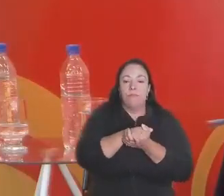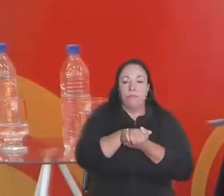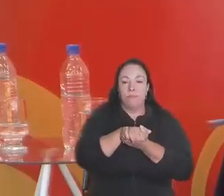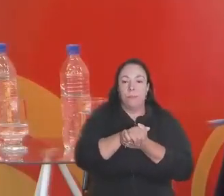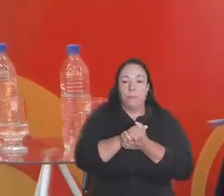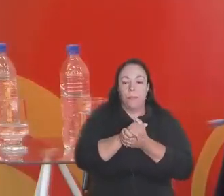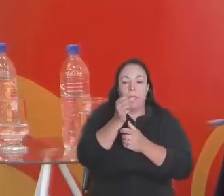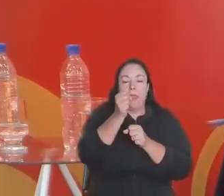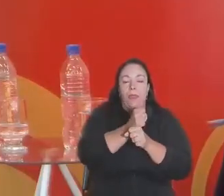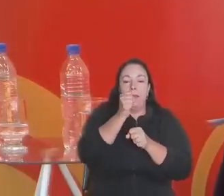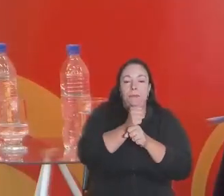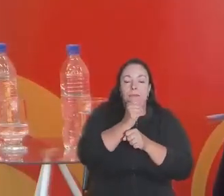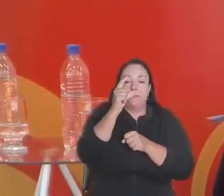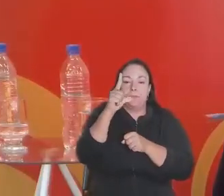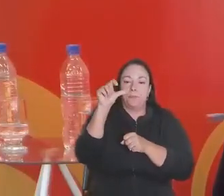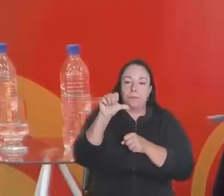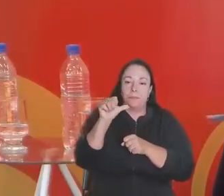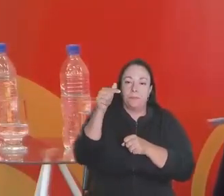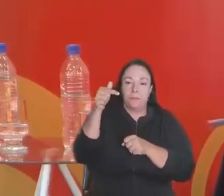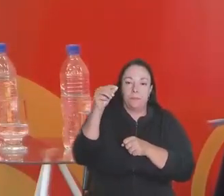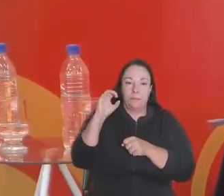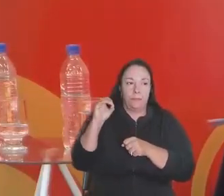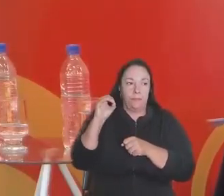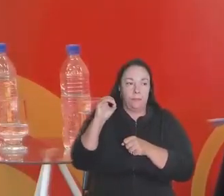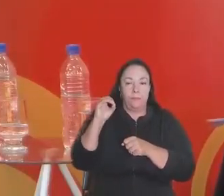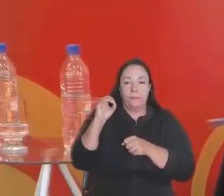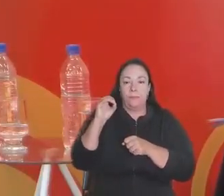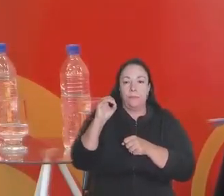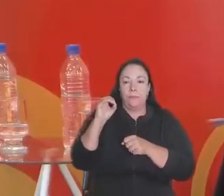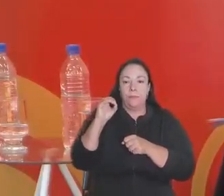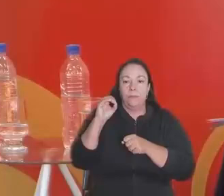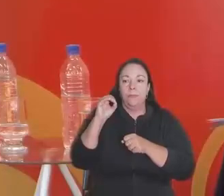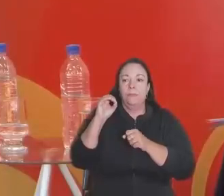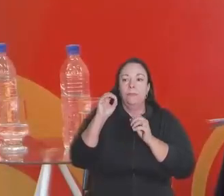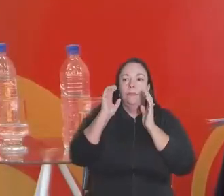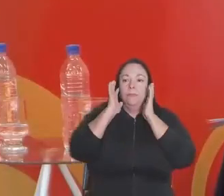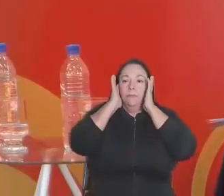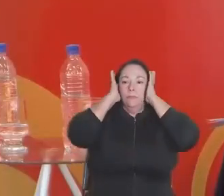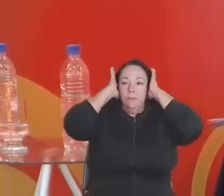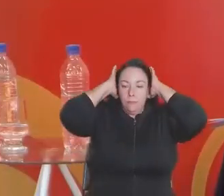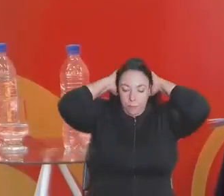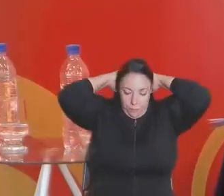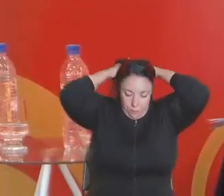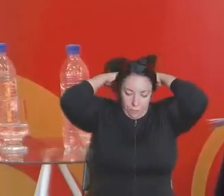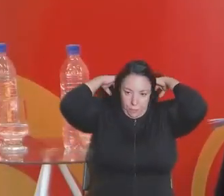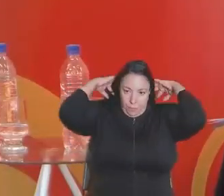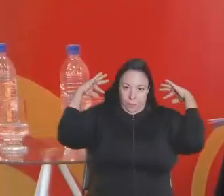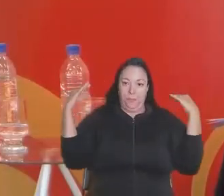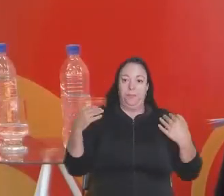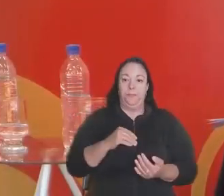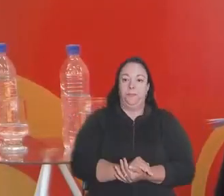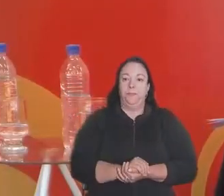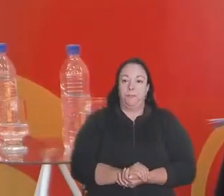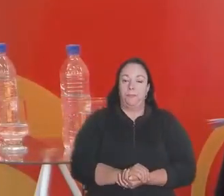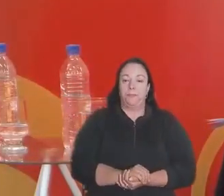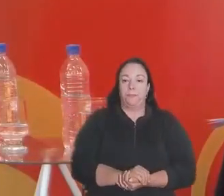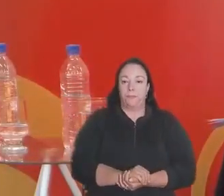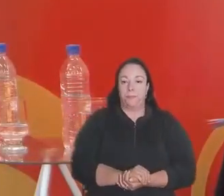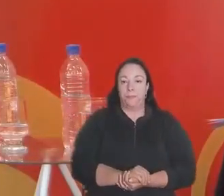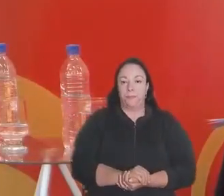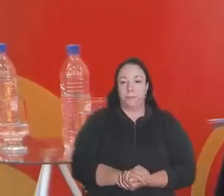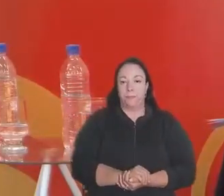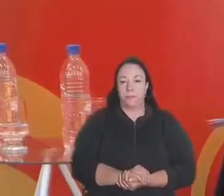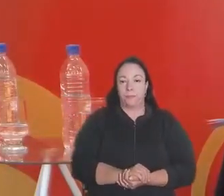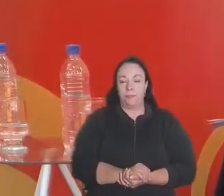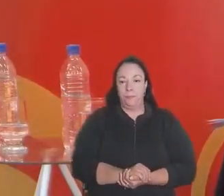na época das matinês do Cine Brasil. O Léo, você lembra disso aí, né, Léo? Você até colocou lá numa das